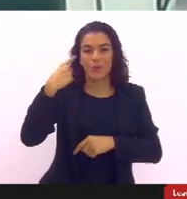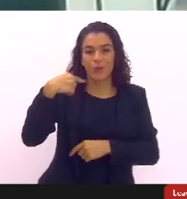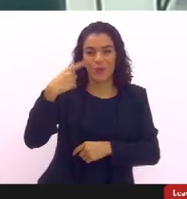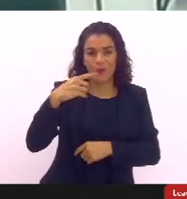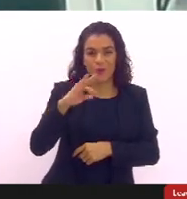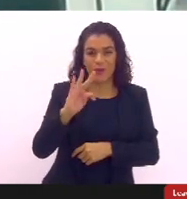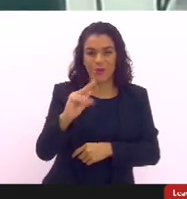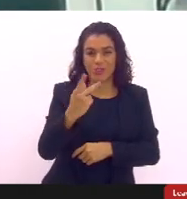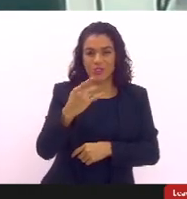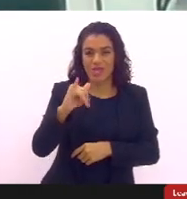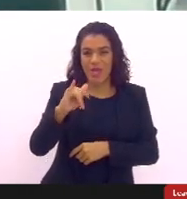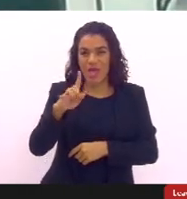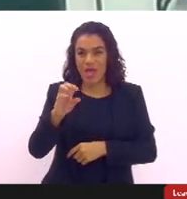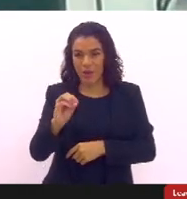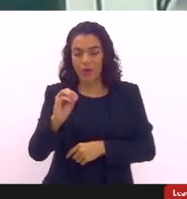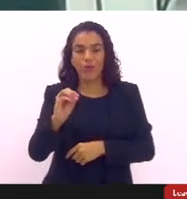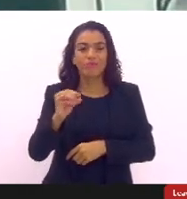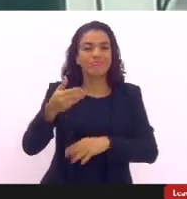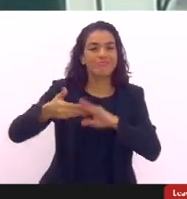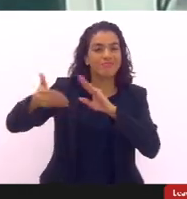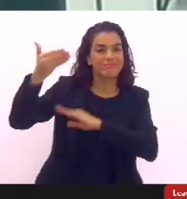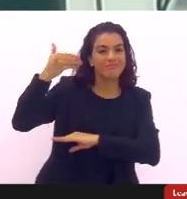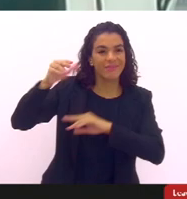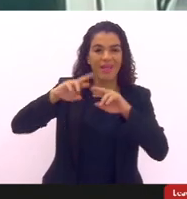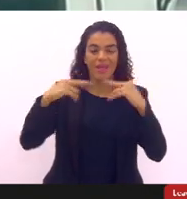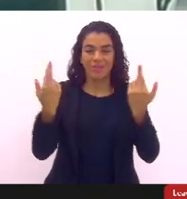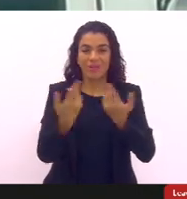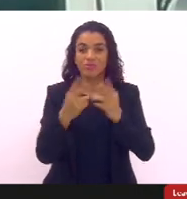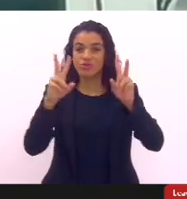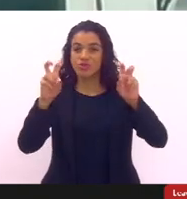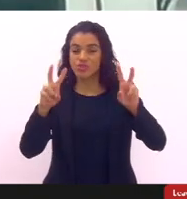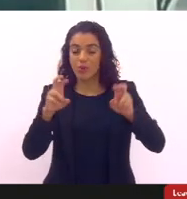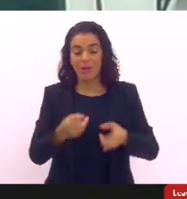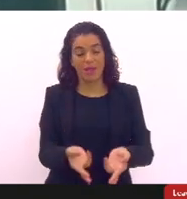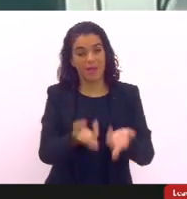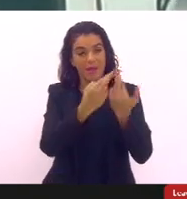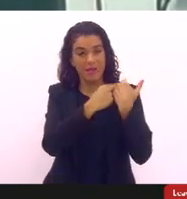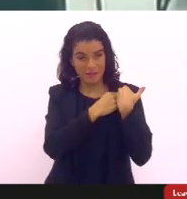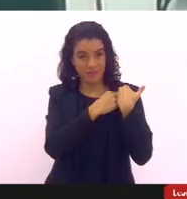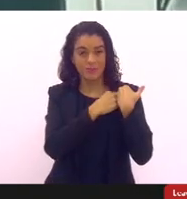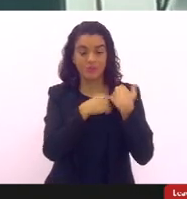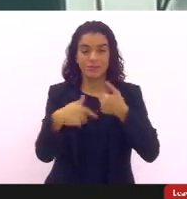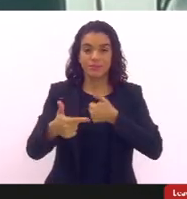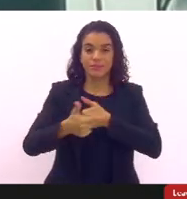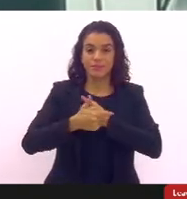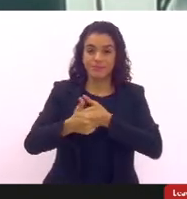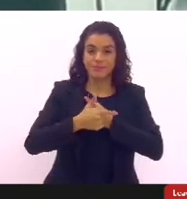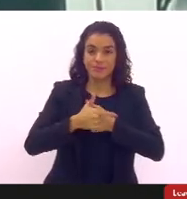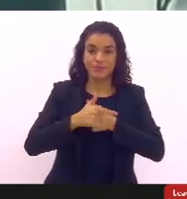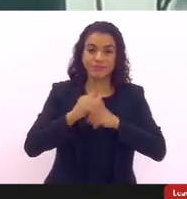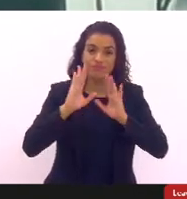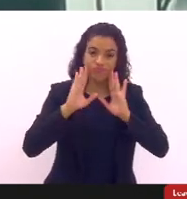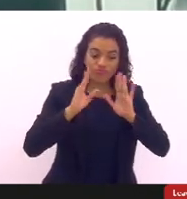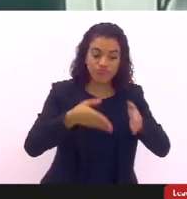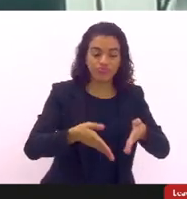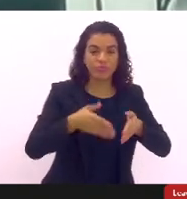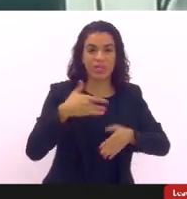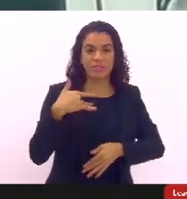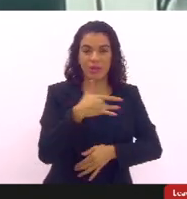última reunião, que é a questão da responsabilidade pela saúde,